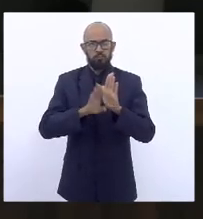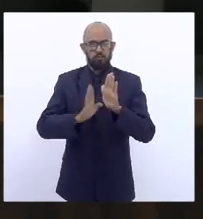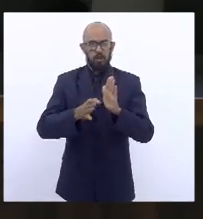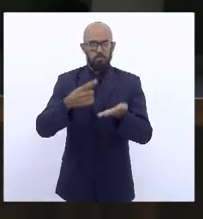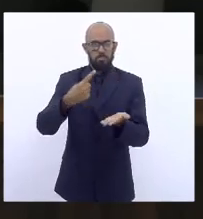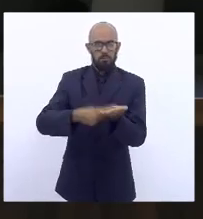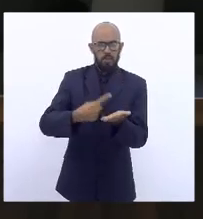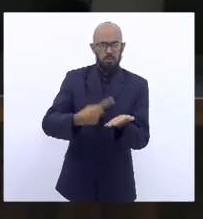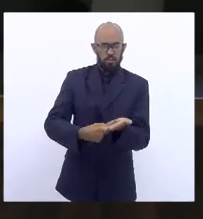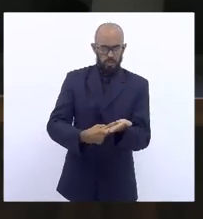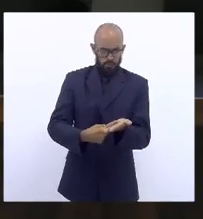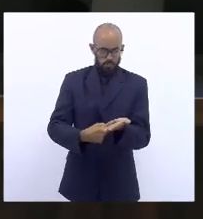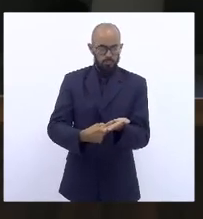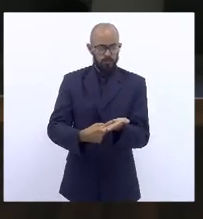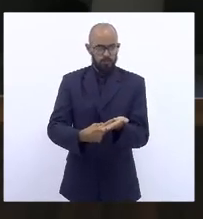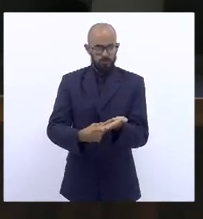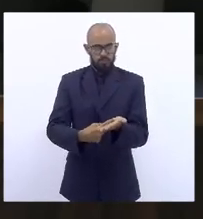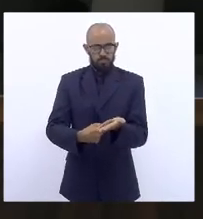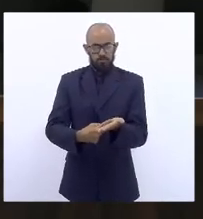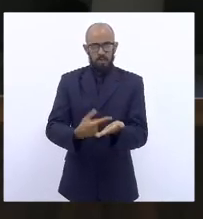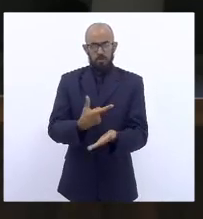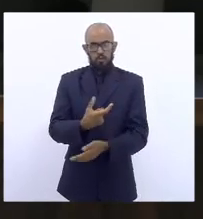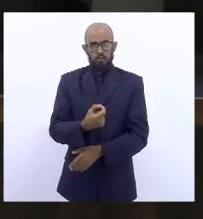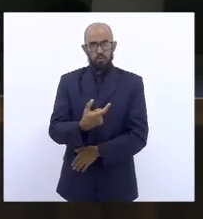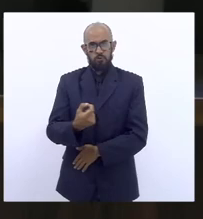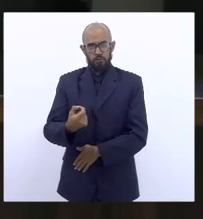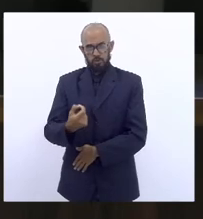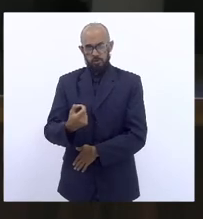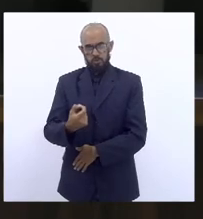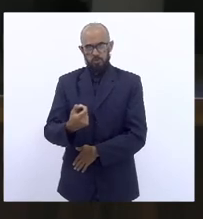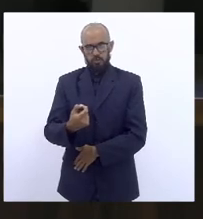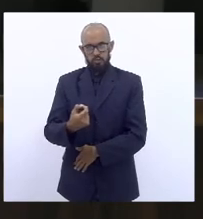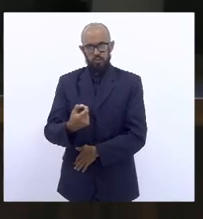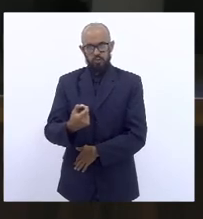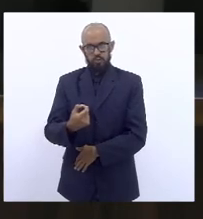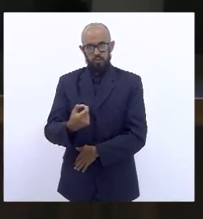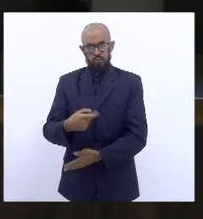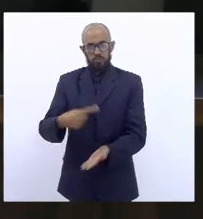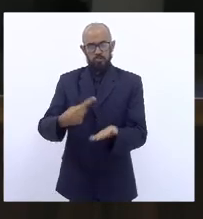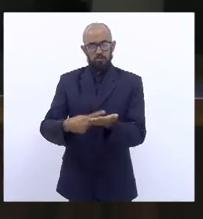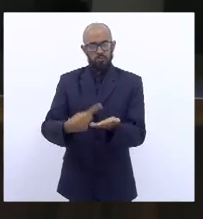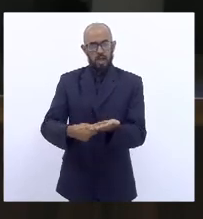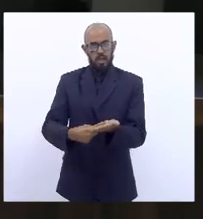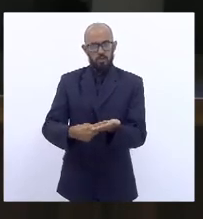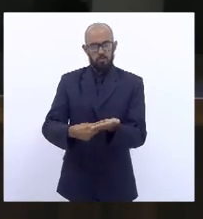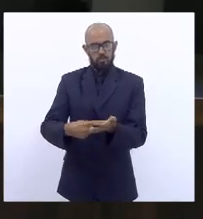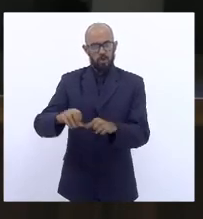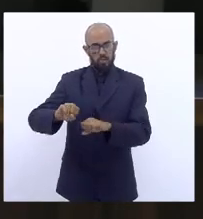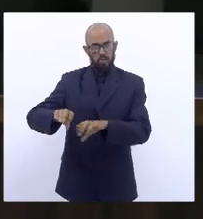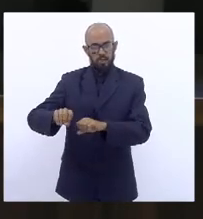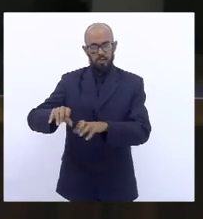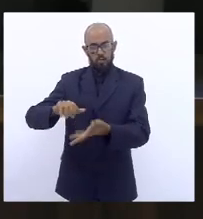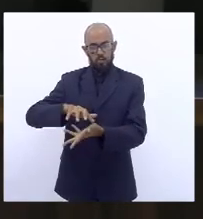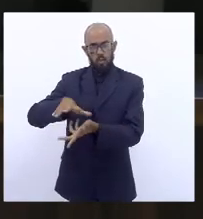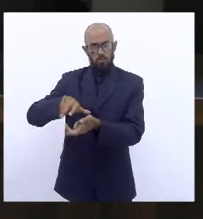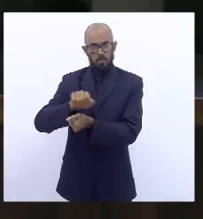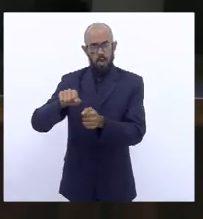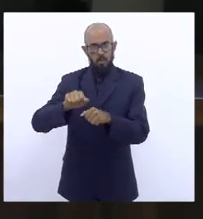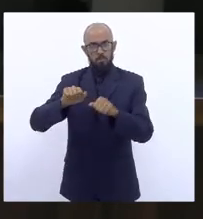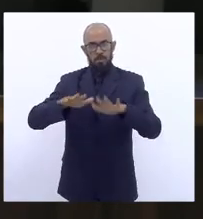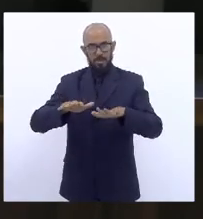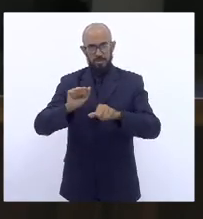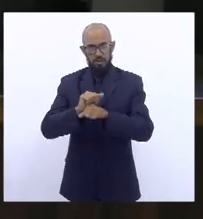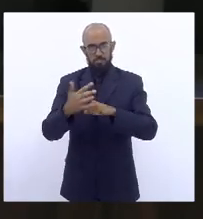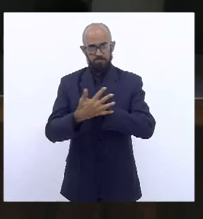planejada, Rafael, para o ano de 2020, em torno do Pacto Educativo Global, que a pandemia do novo